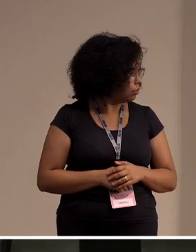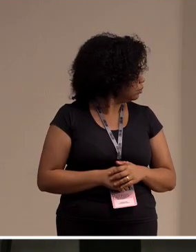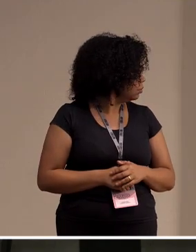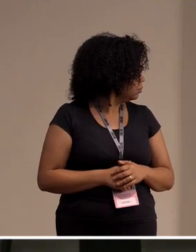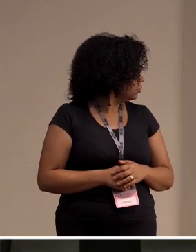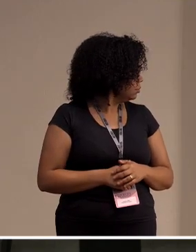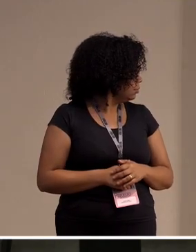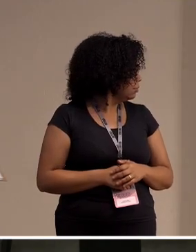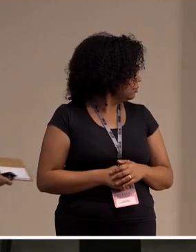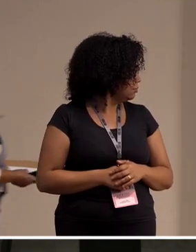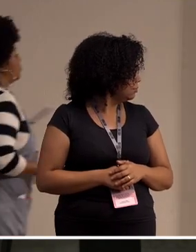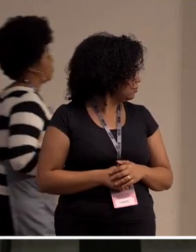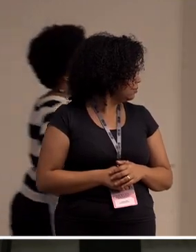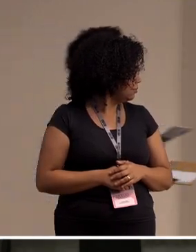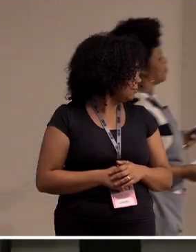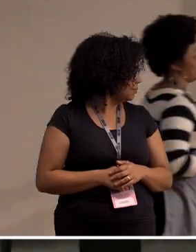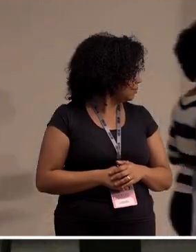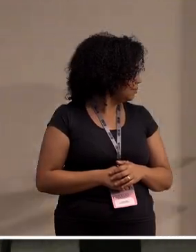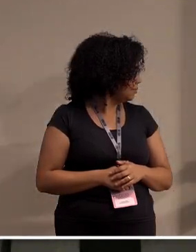That was fast.